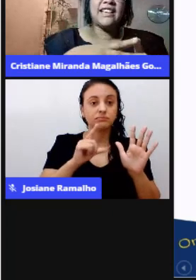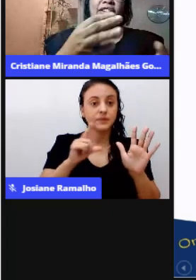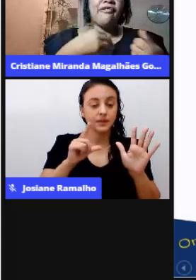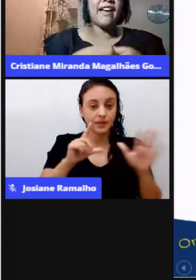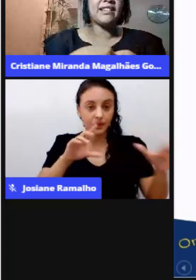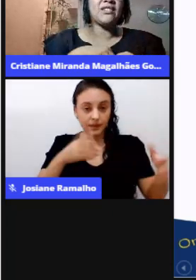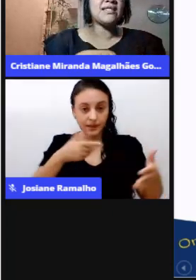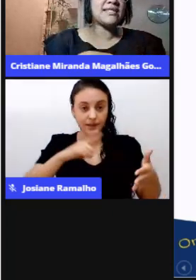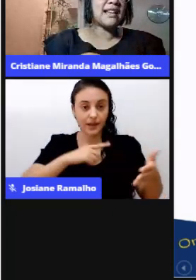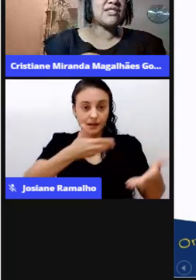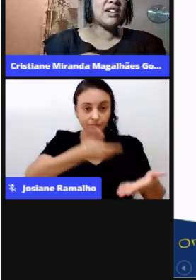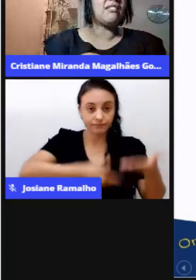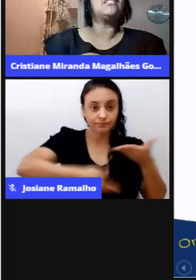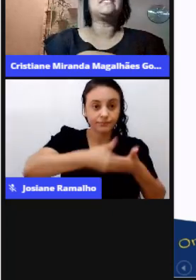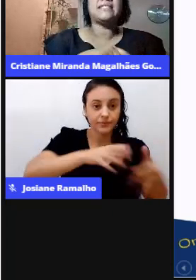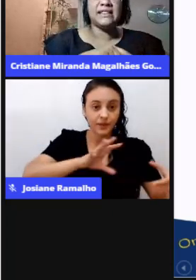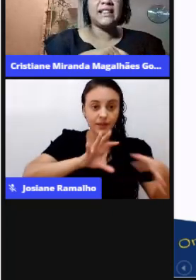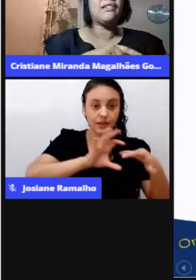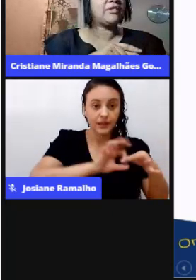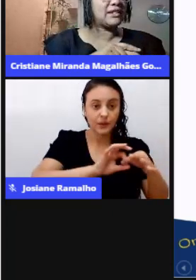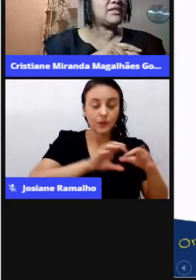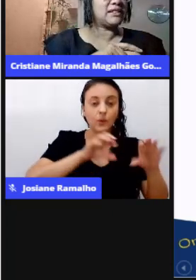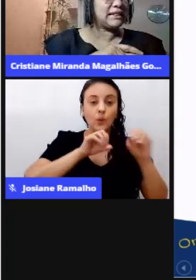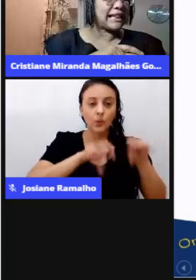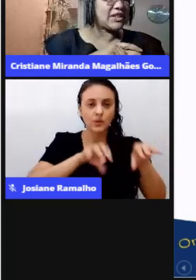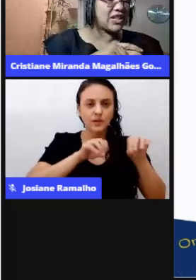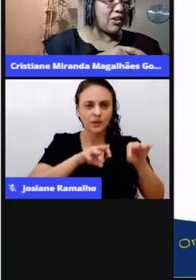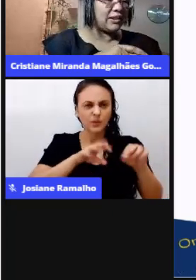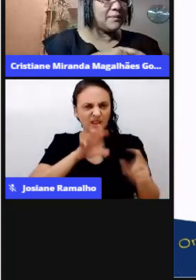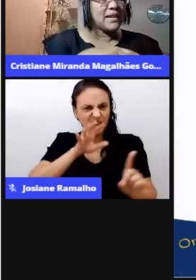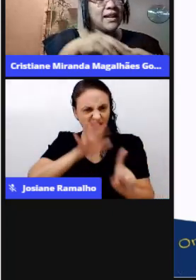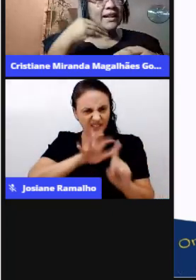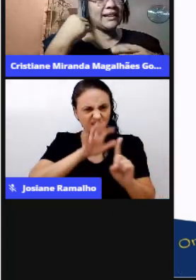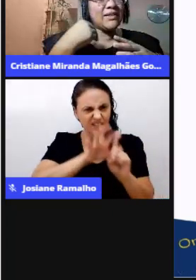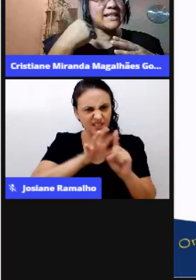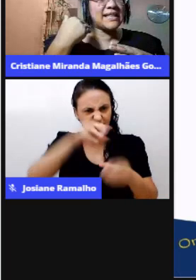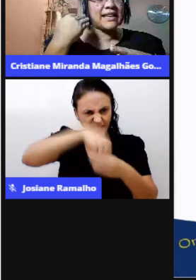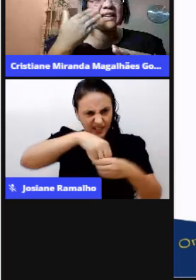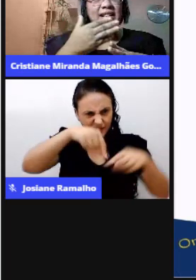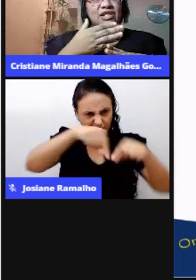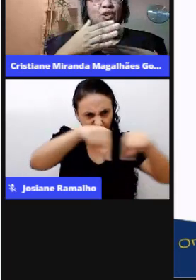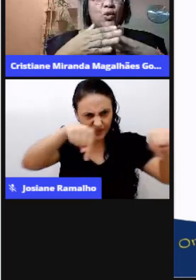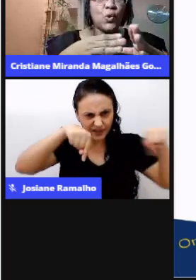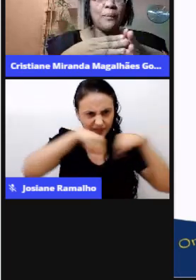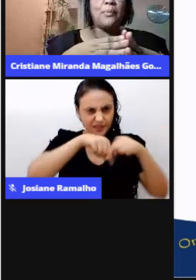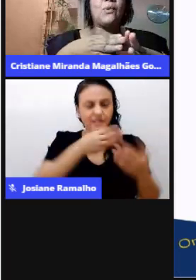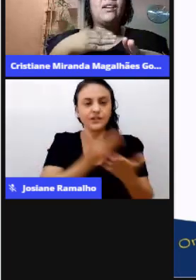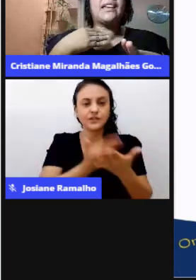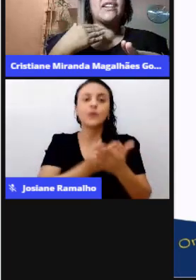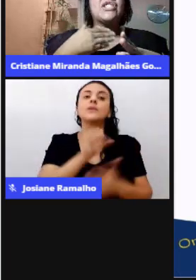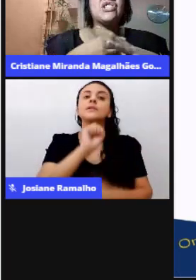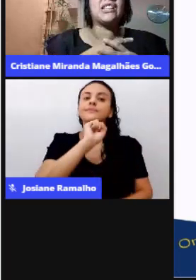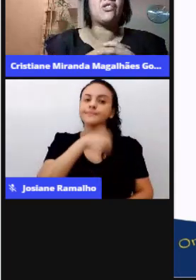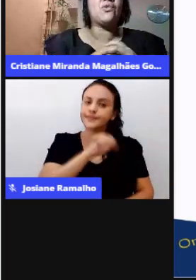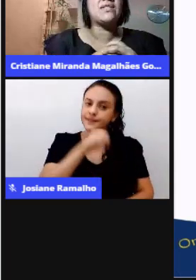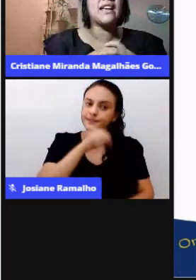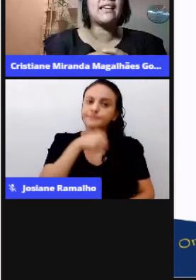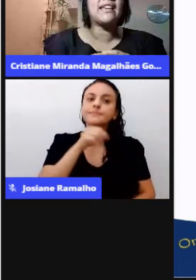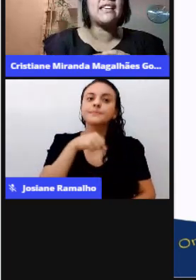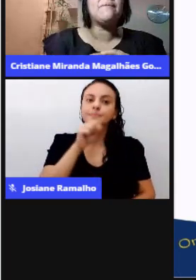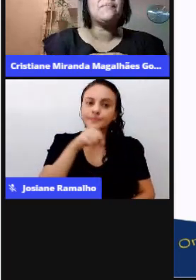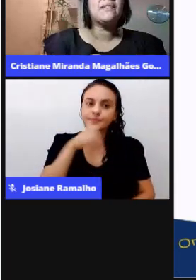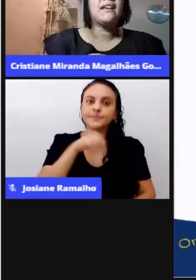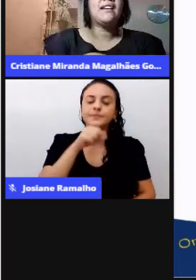Que afeta a nossa sala de aula? Sim, afeta a nossa sala de aula. Então, esse grande grupo que a gente